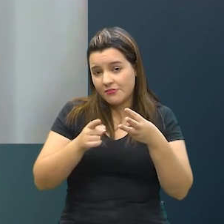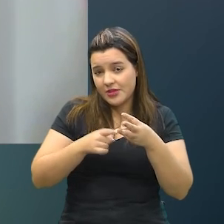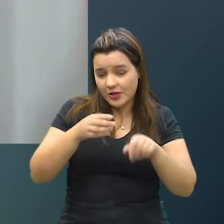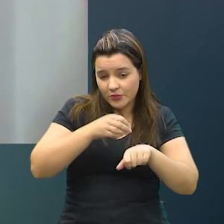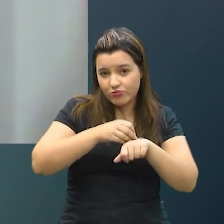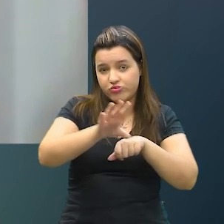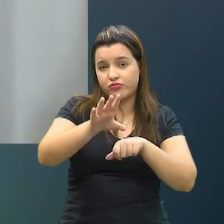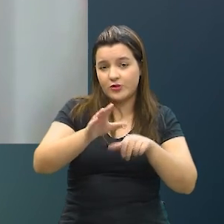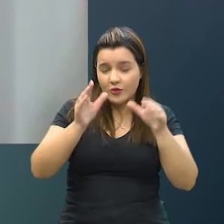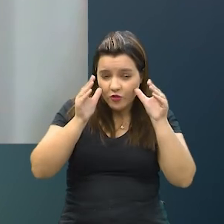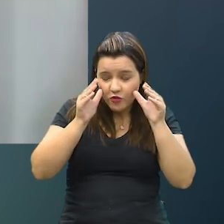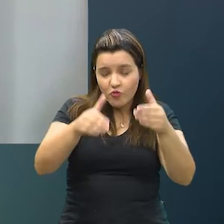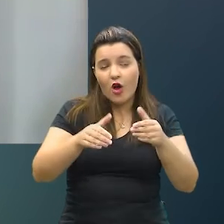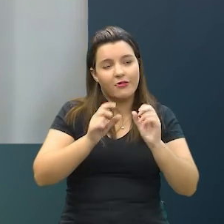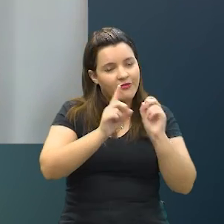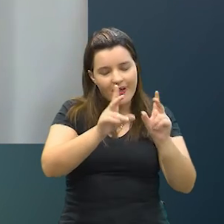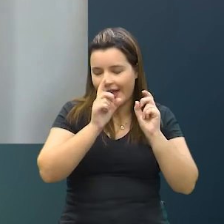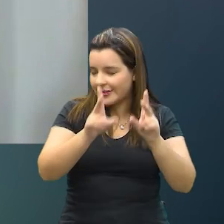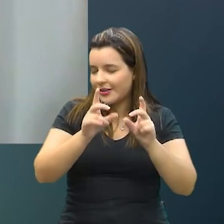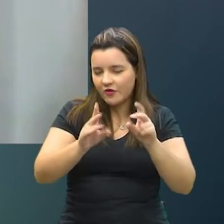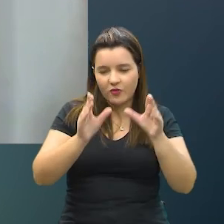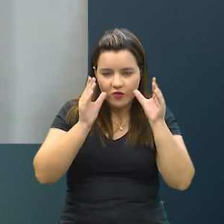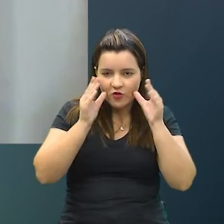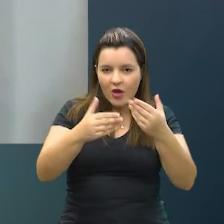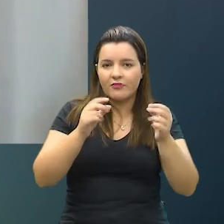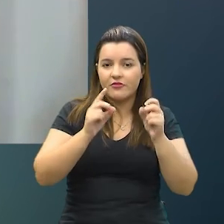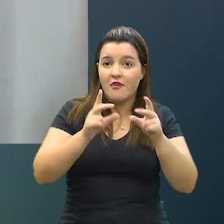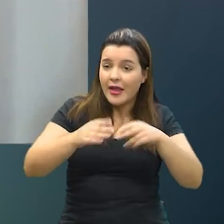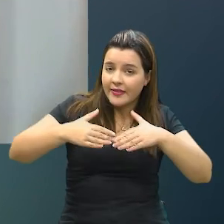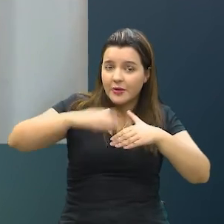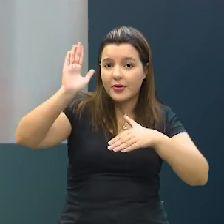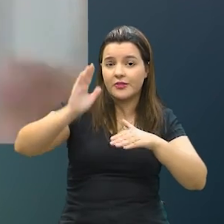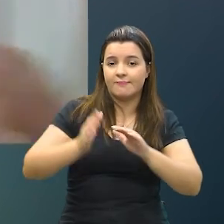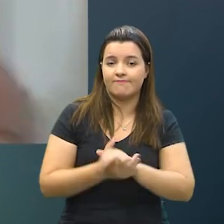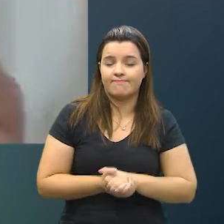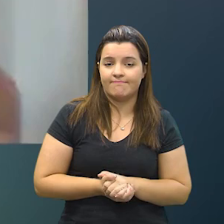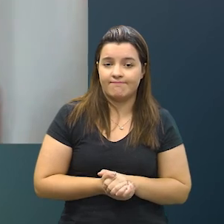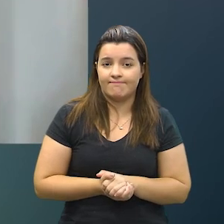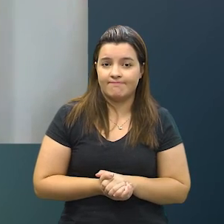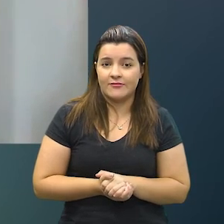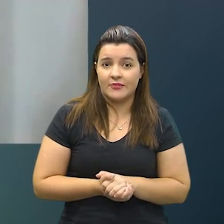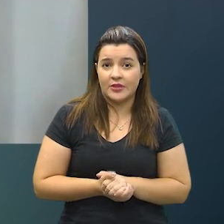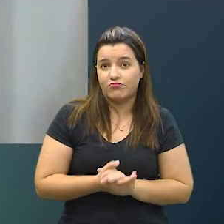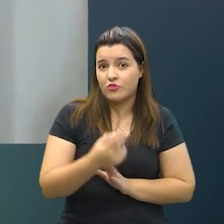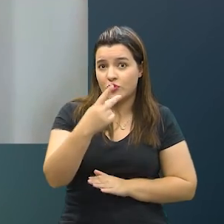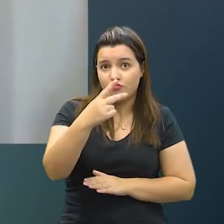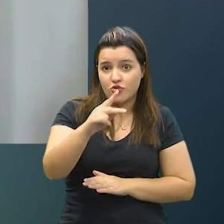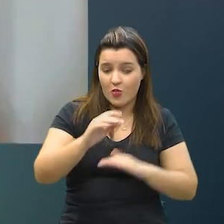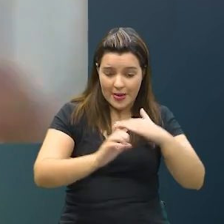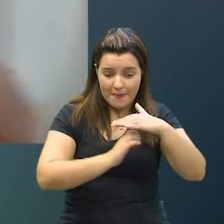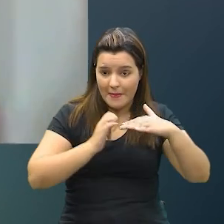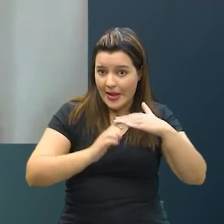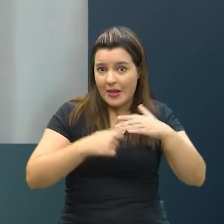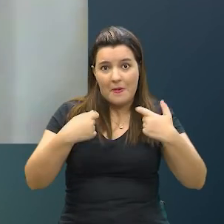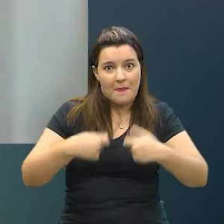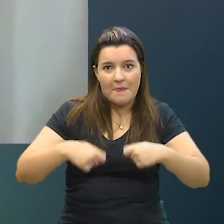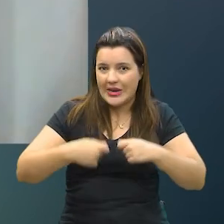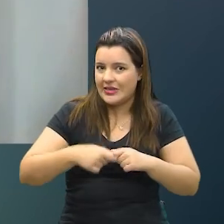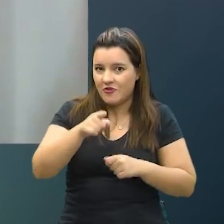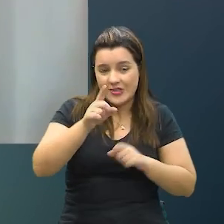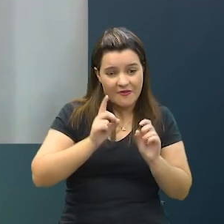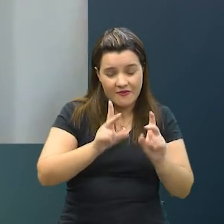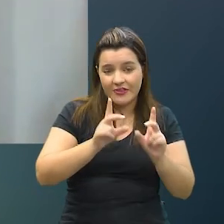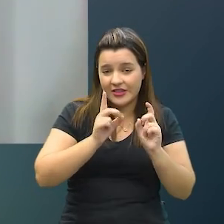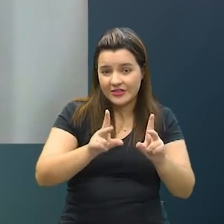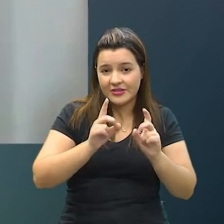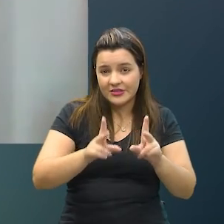em ter receita, é focar em vendas, né? Então, a saúde financeira da empresa agora, ela depende da venda.